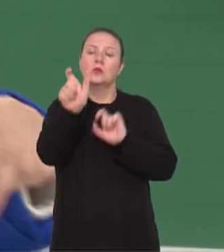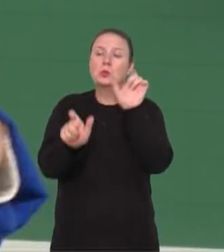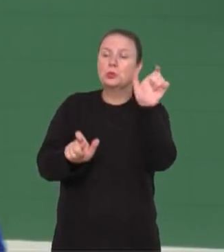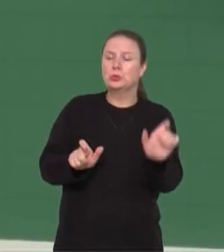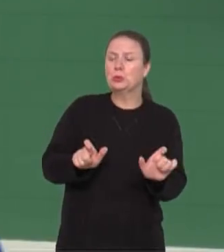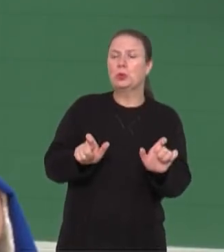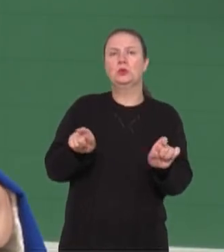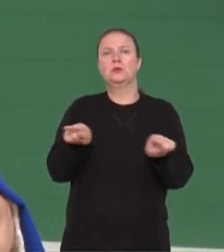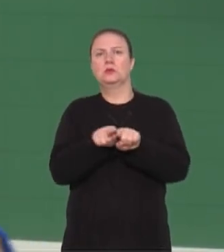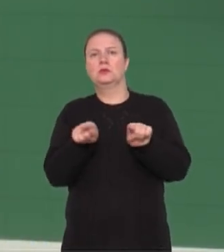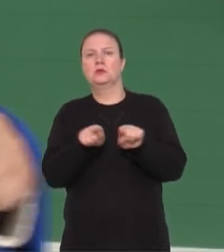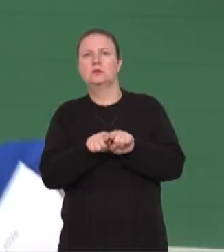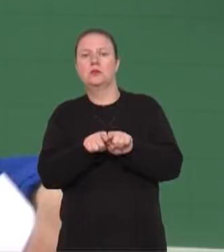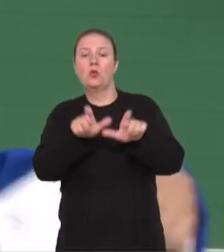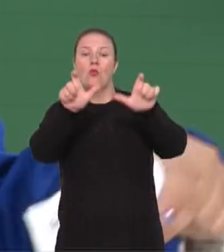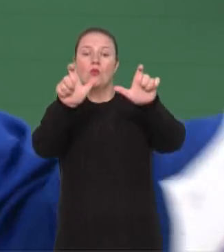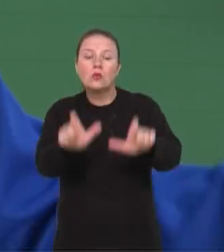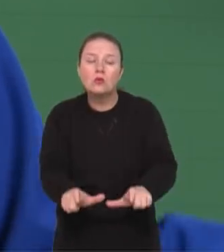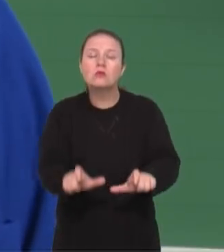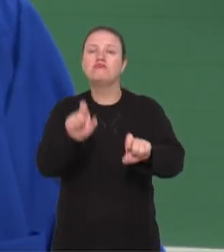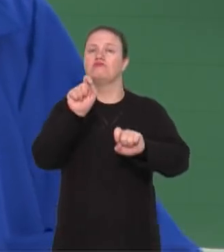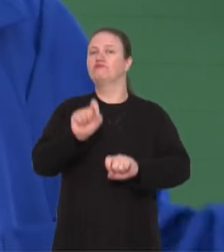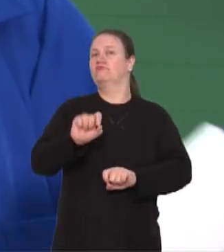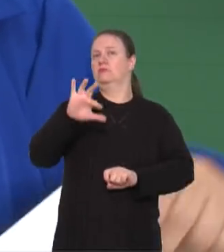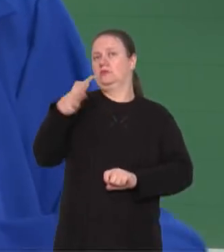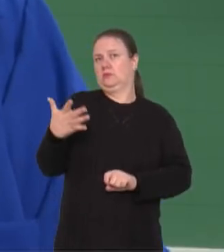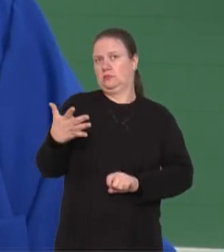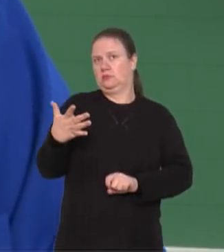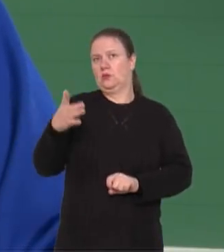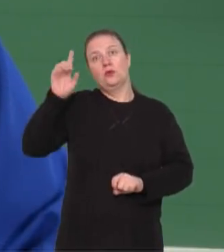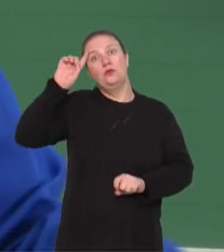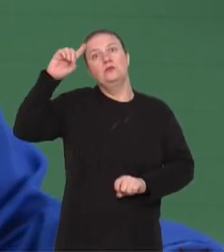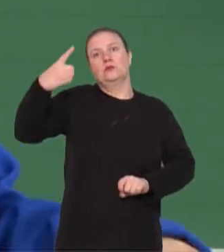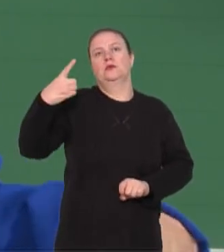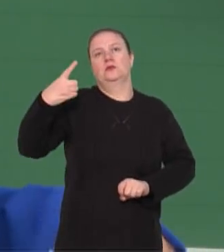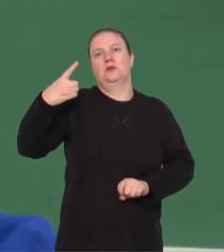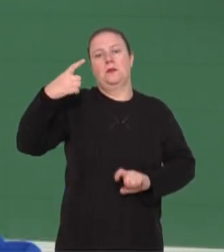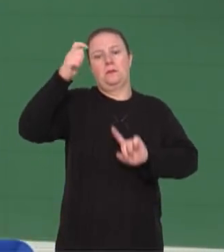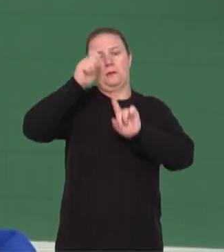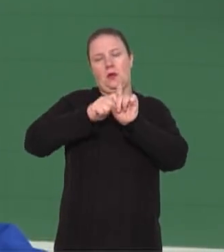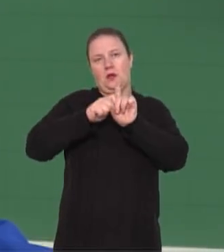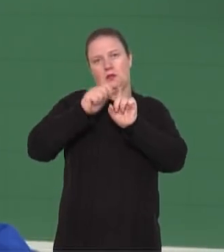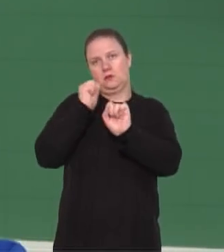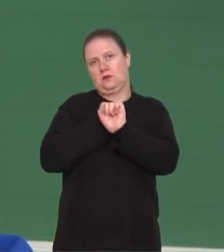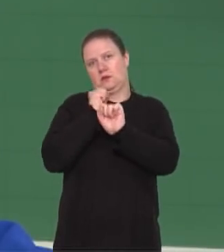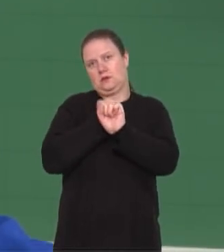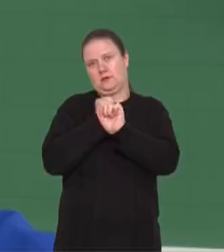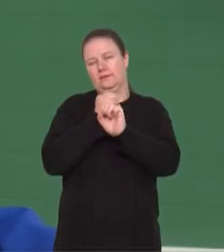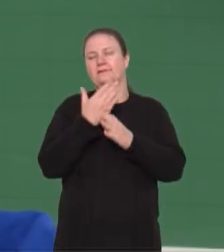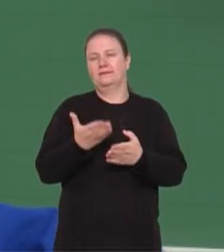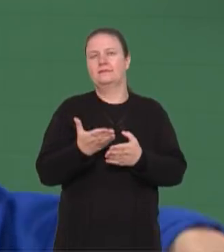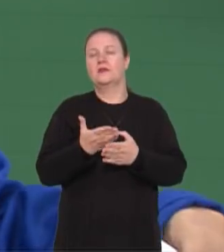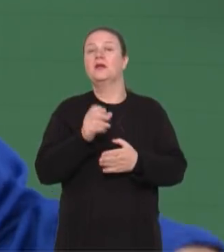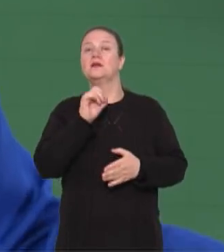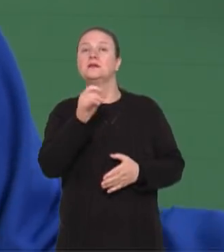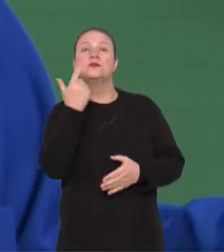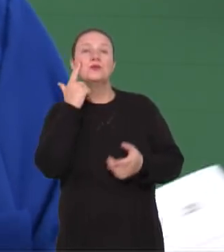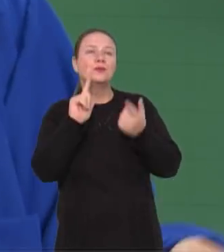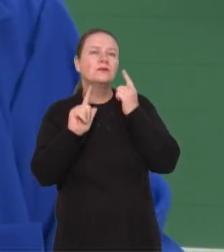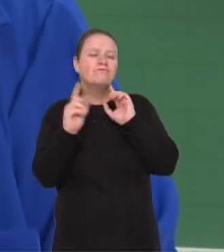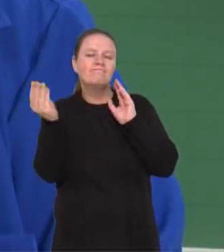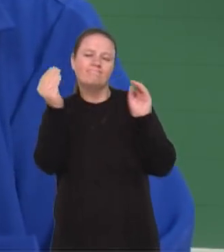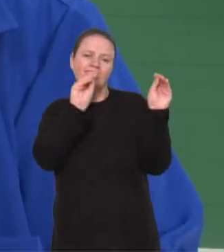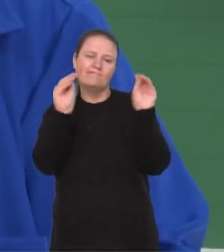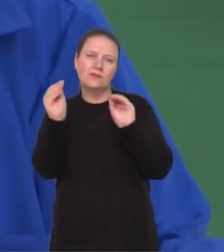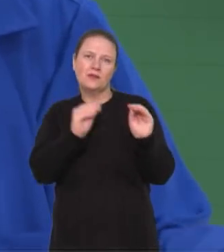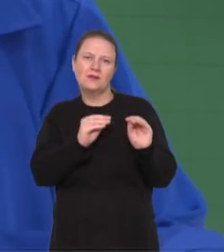aconteceu, o que exatamente aconteceu e quando. Quando os fatos aconteceram. Se vocês conseguiram colocar esses